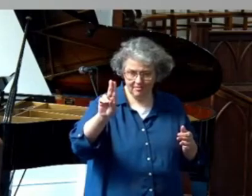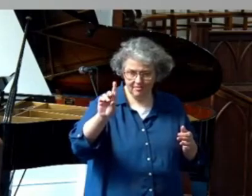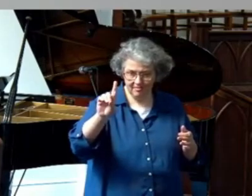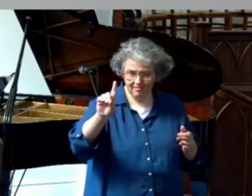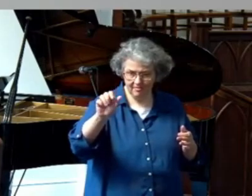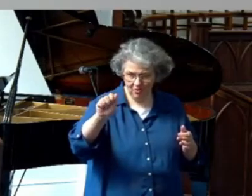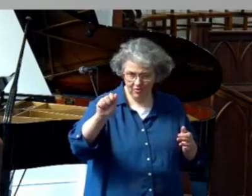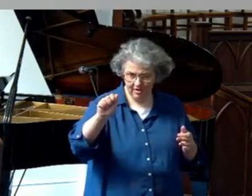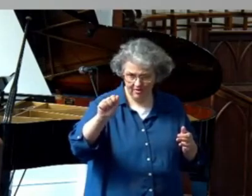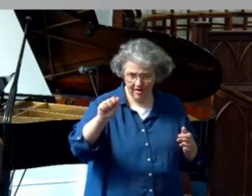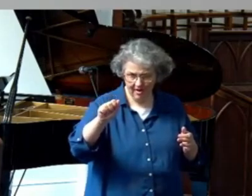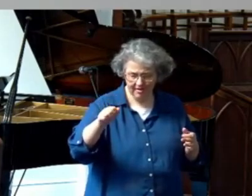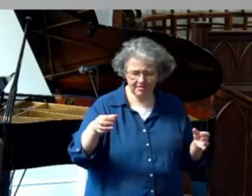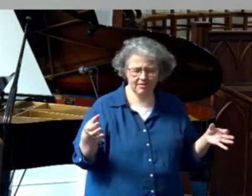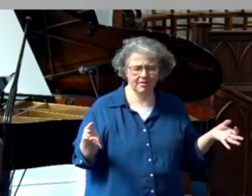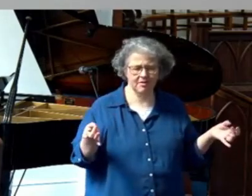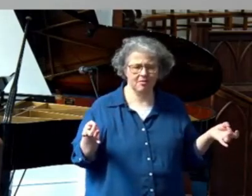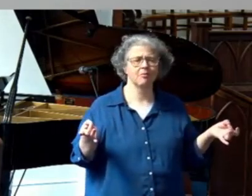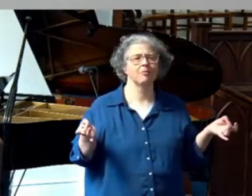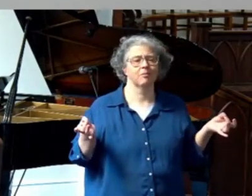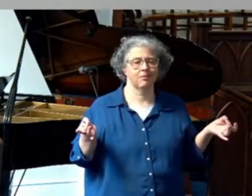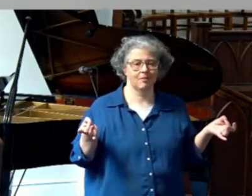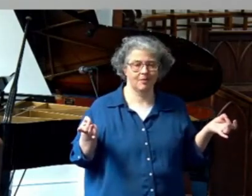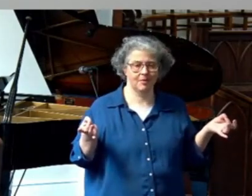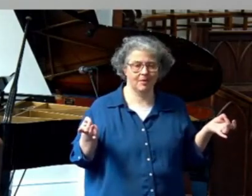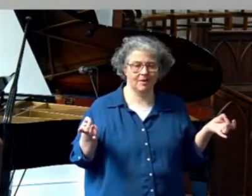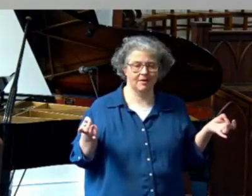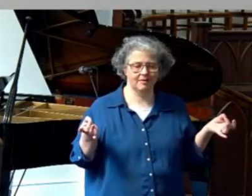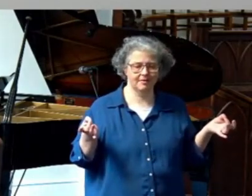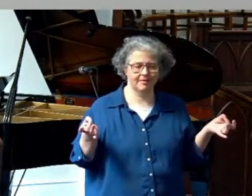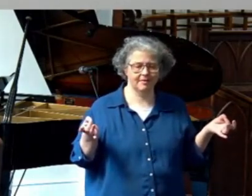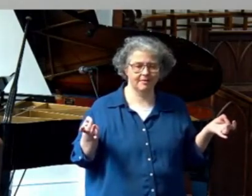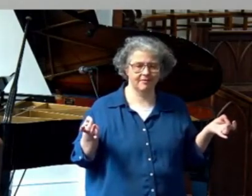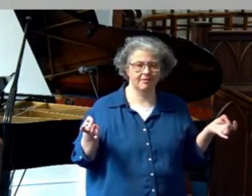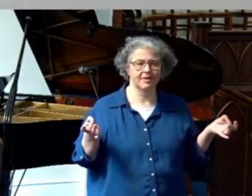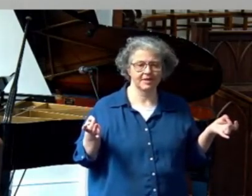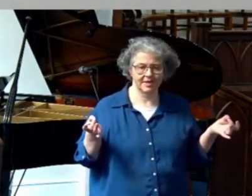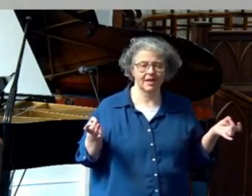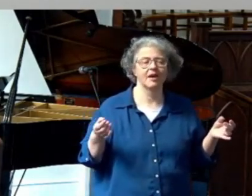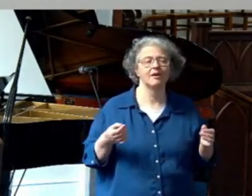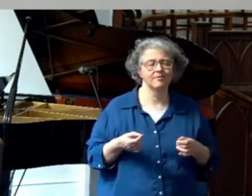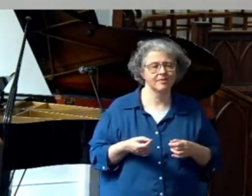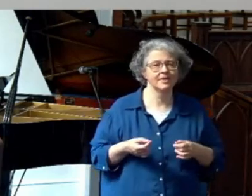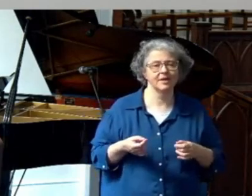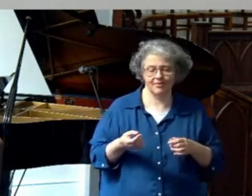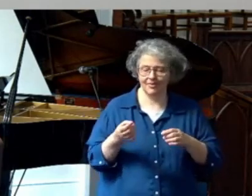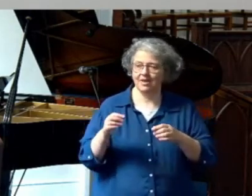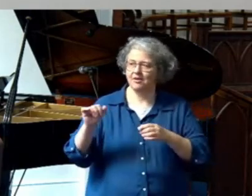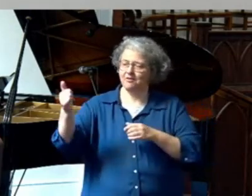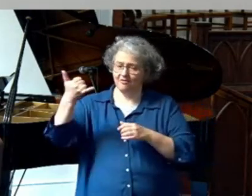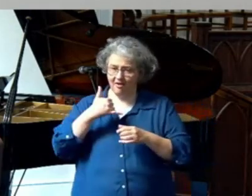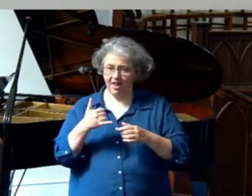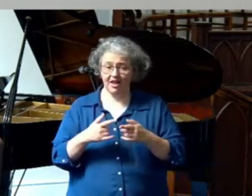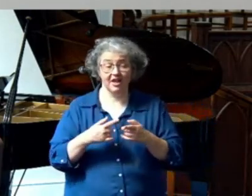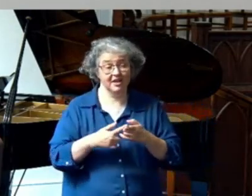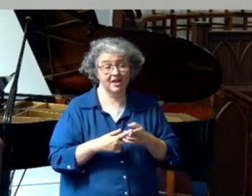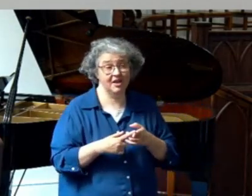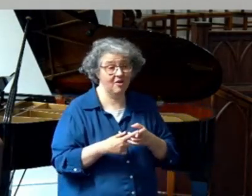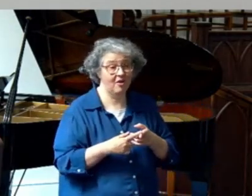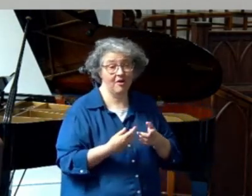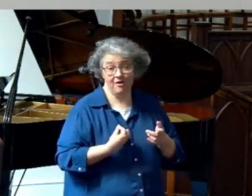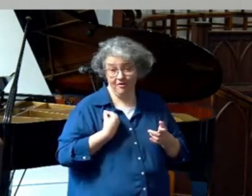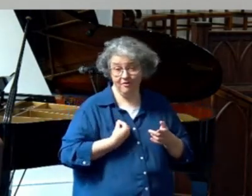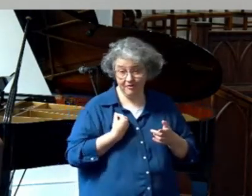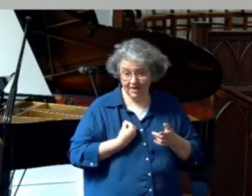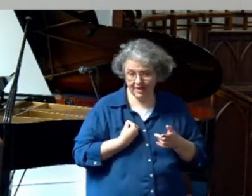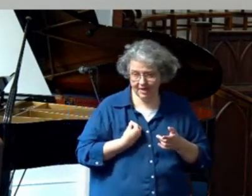para a verdadeira realização está em abandonar esses apegos e seguir o que no budismo chama-se o caminho óctuplo, para atingir